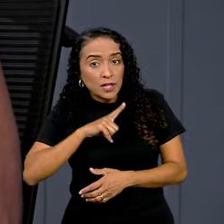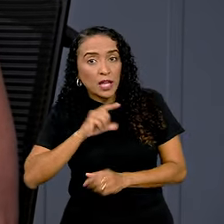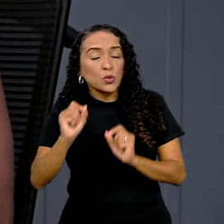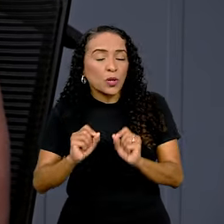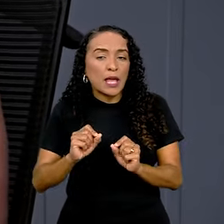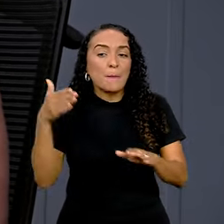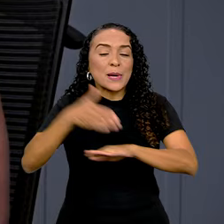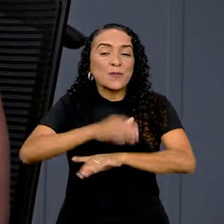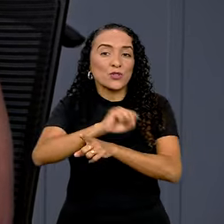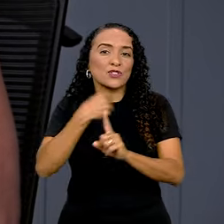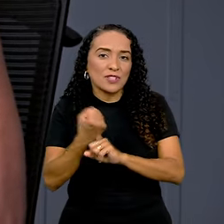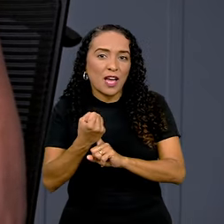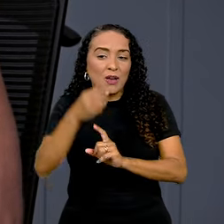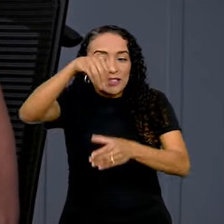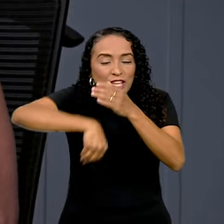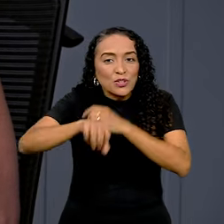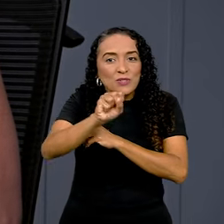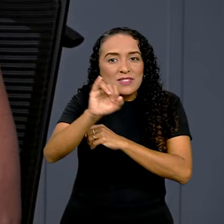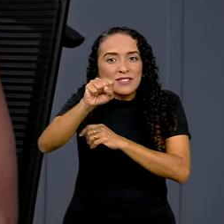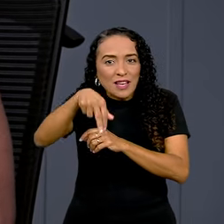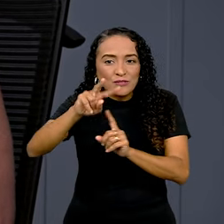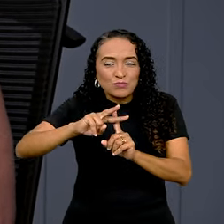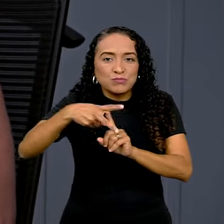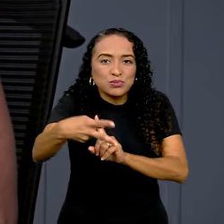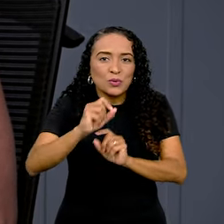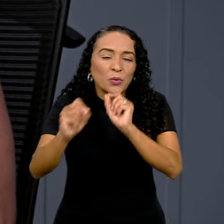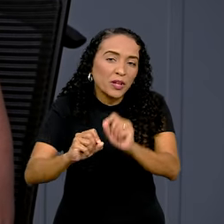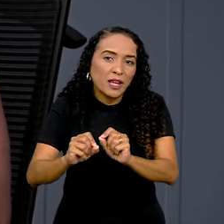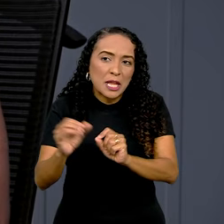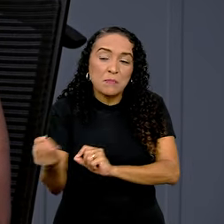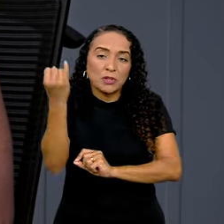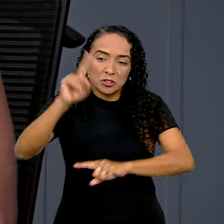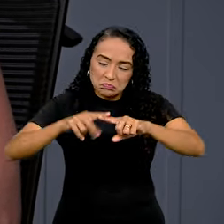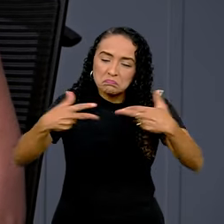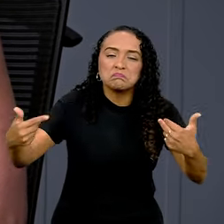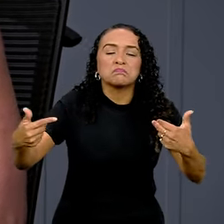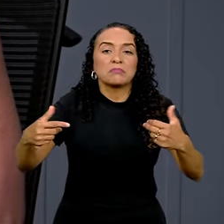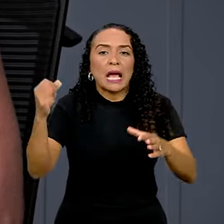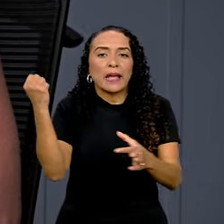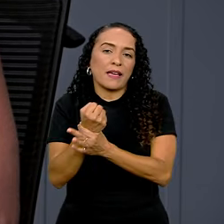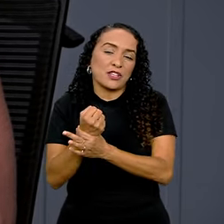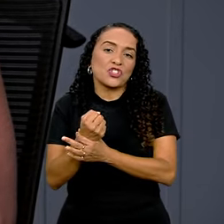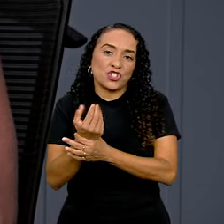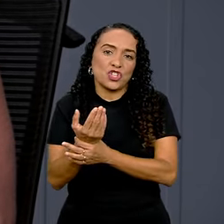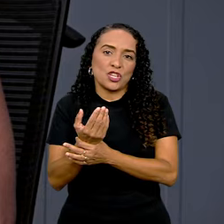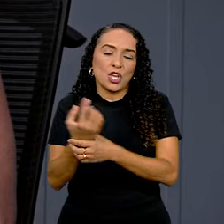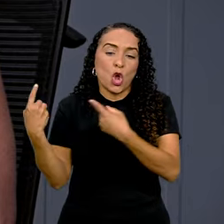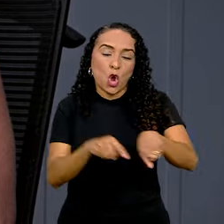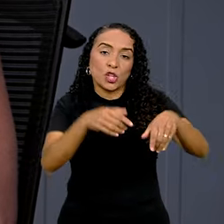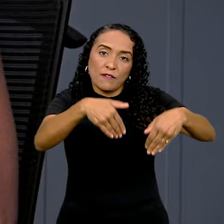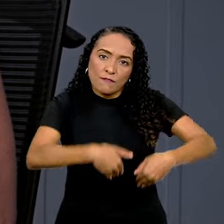exemplos né do que a participação social no sesam gerou como eh importantes ferramentas para garantir